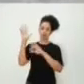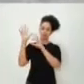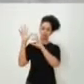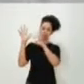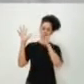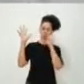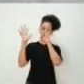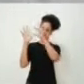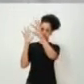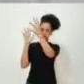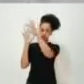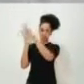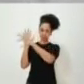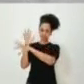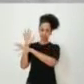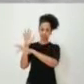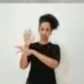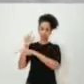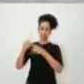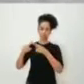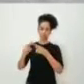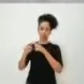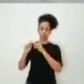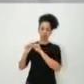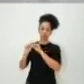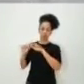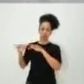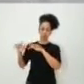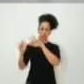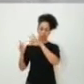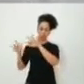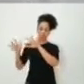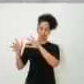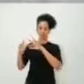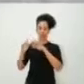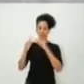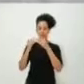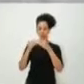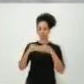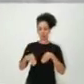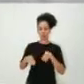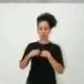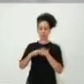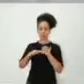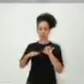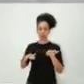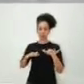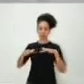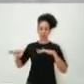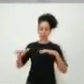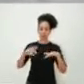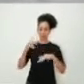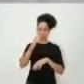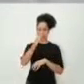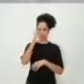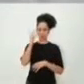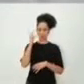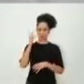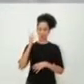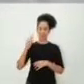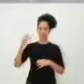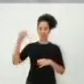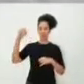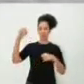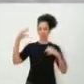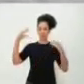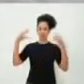eh indo Rua a fora prejudicando a o trânsito a mobilidade das pessoas a iluminação